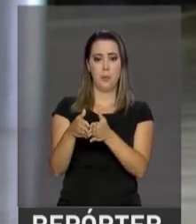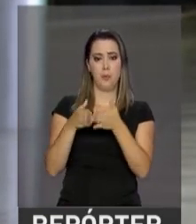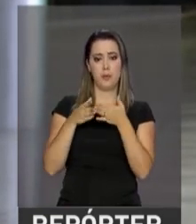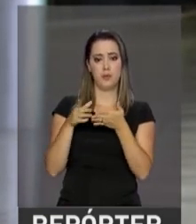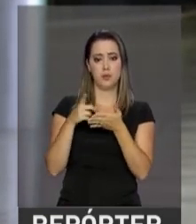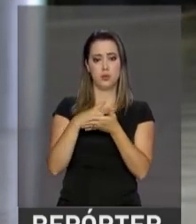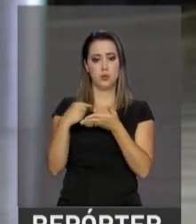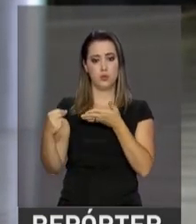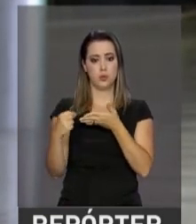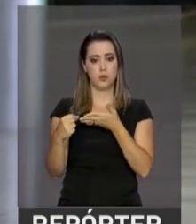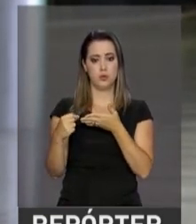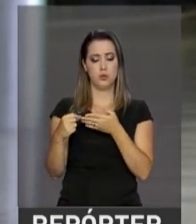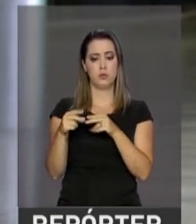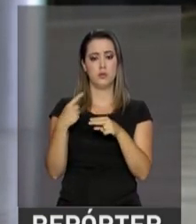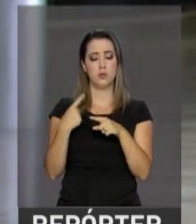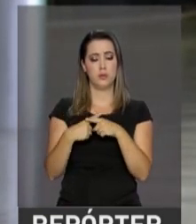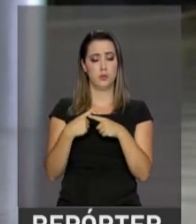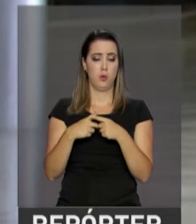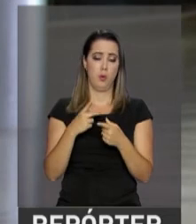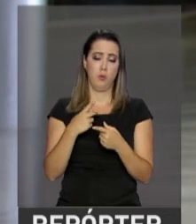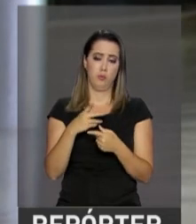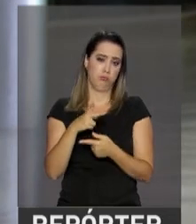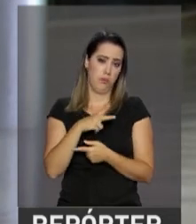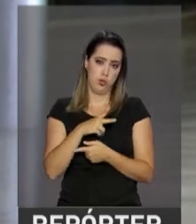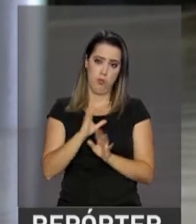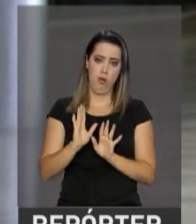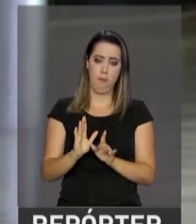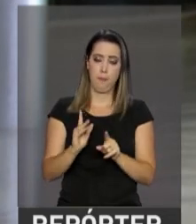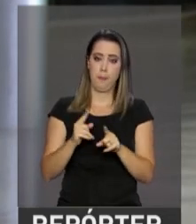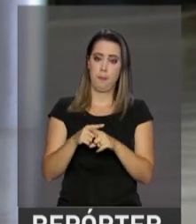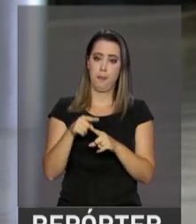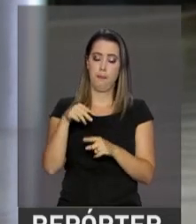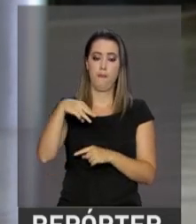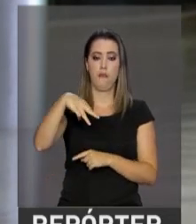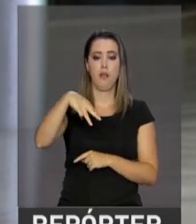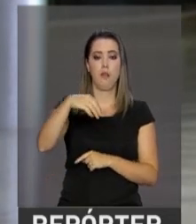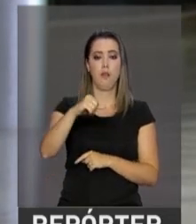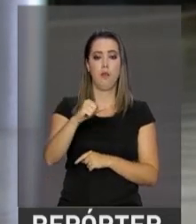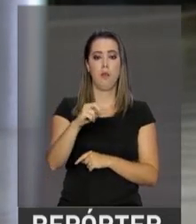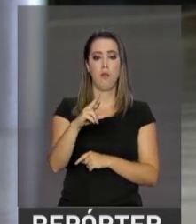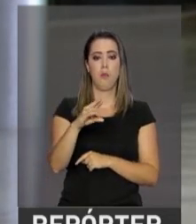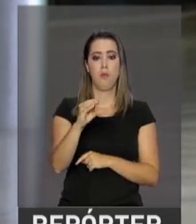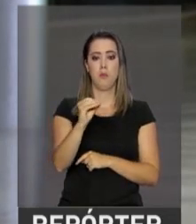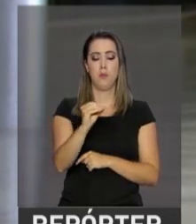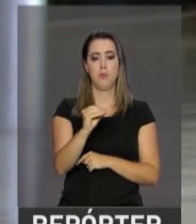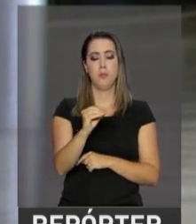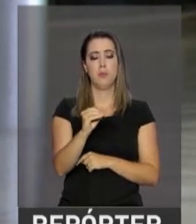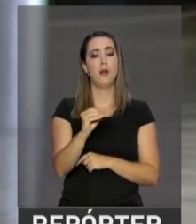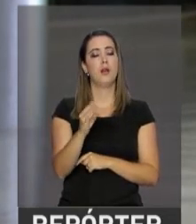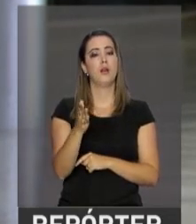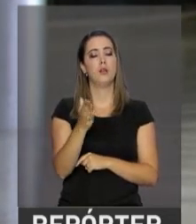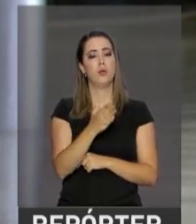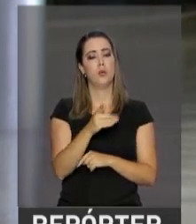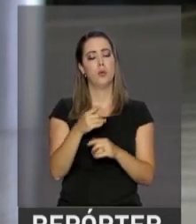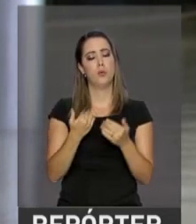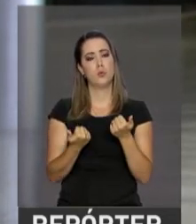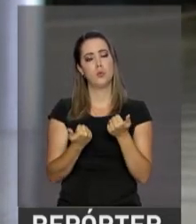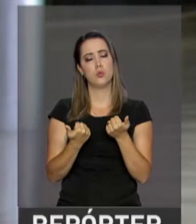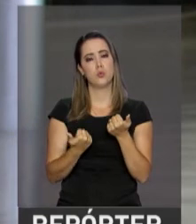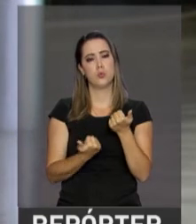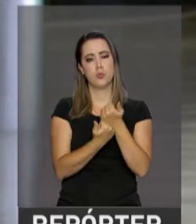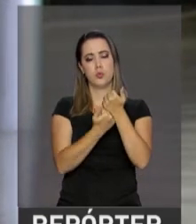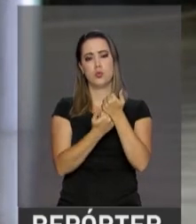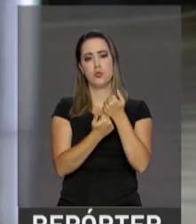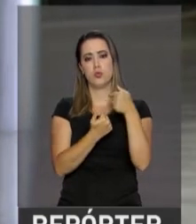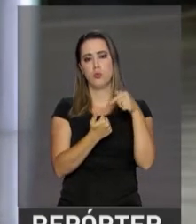de exoneração por razões pessoais. Marcos Jorge de Lima, secretário executivo da pasta, segue interino até uma definição